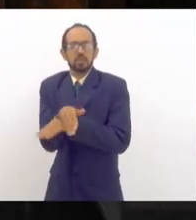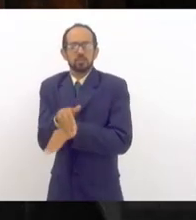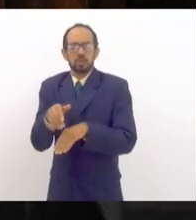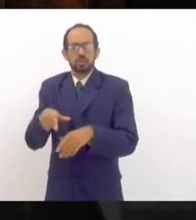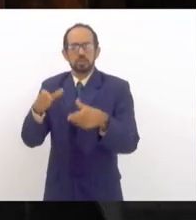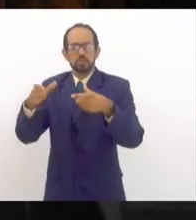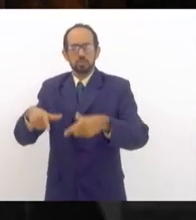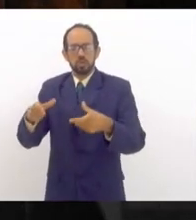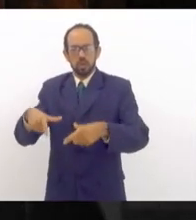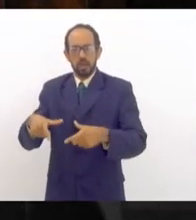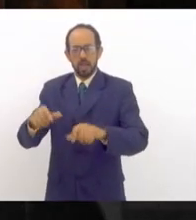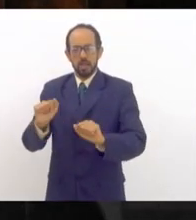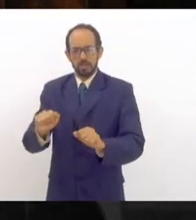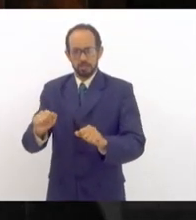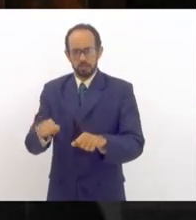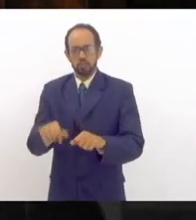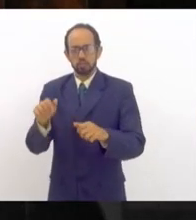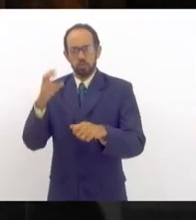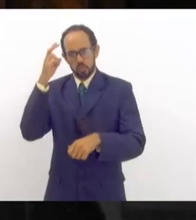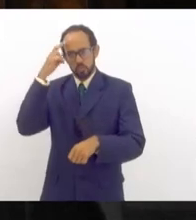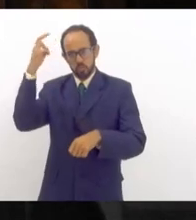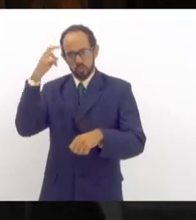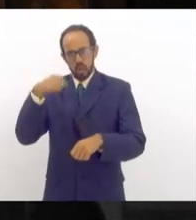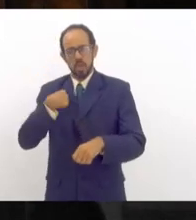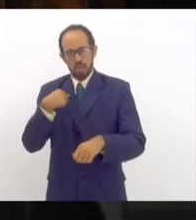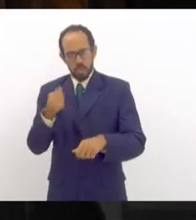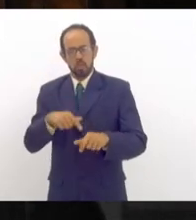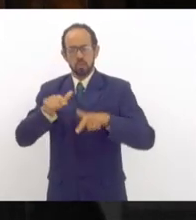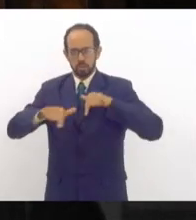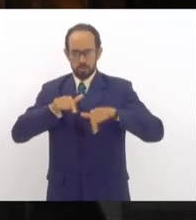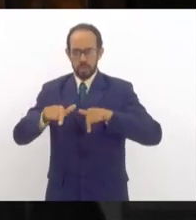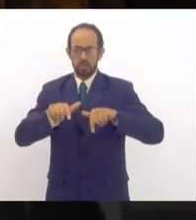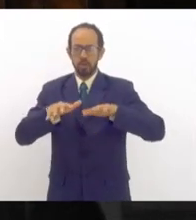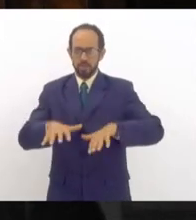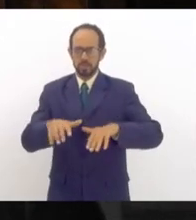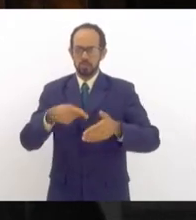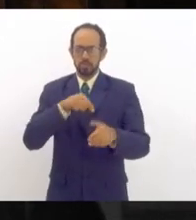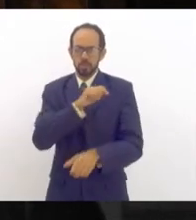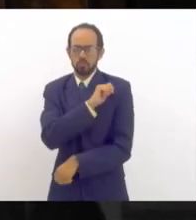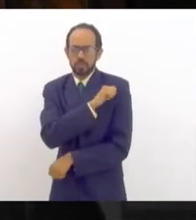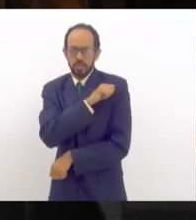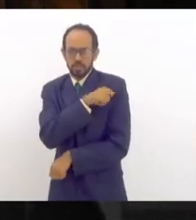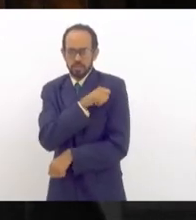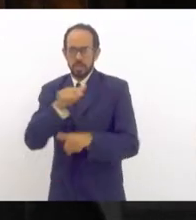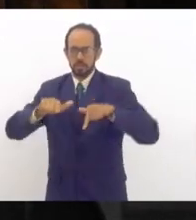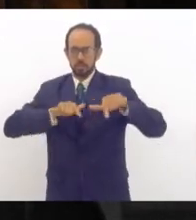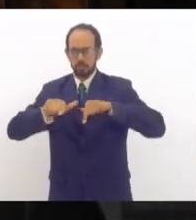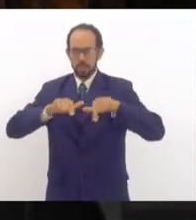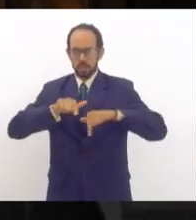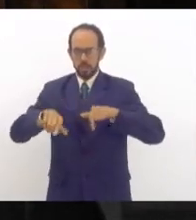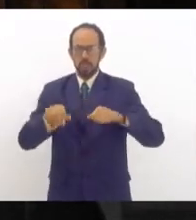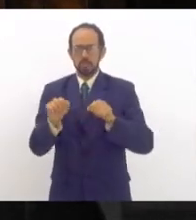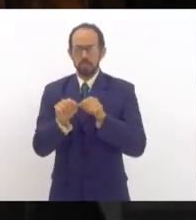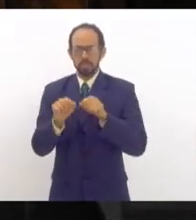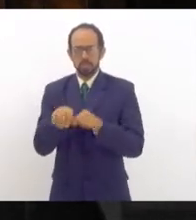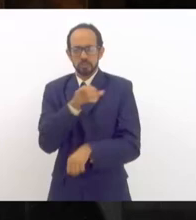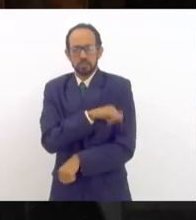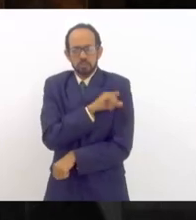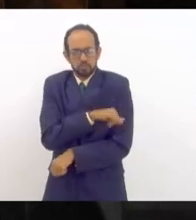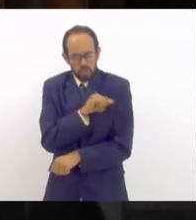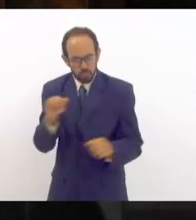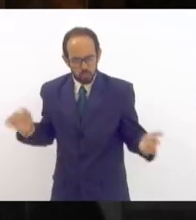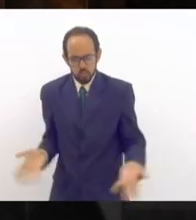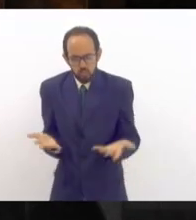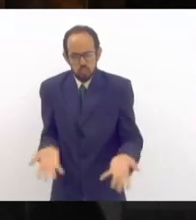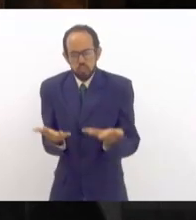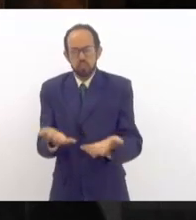polos de eventos esses polos culturais tô aí pra isso tô aí para fiscalizar para trabalhar para fazer esse Rio de Janeiro crescer esse momento essa